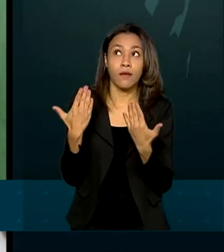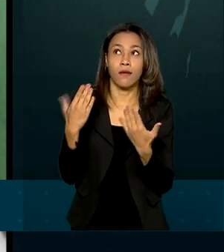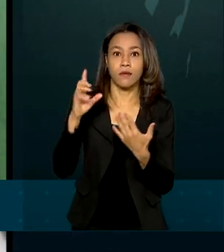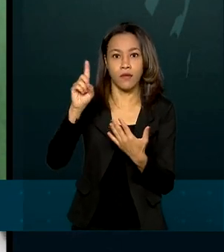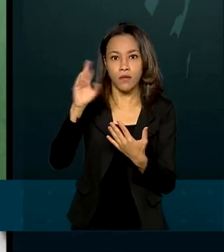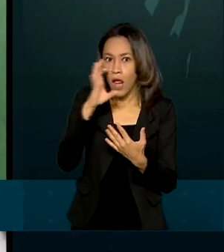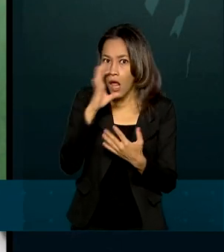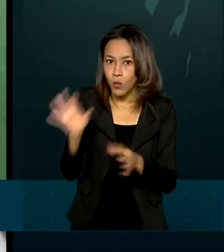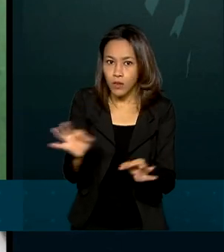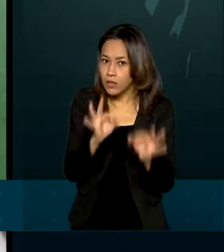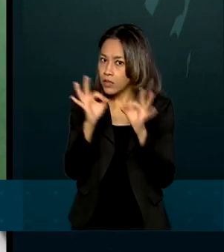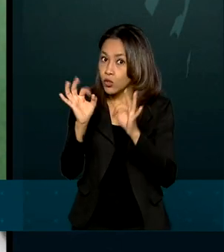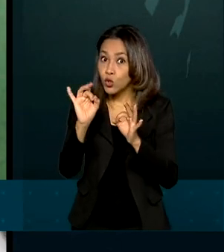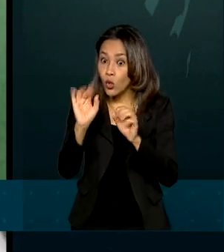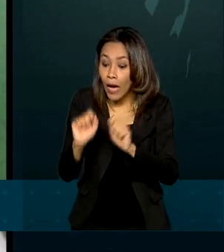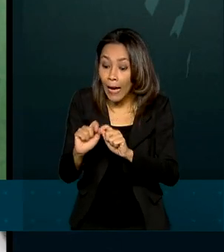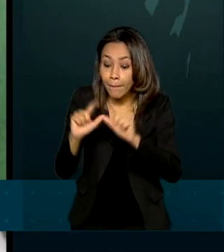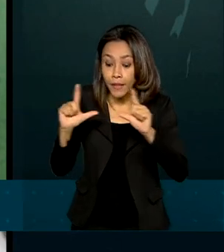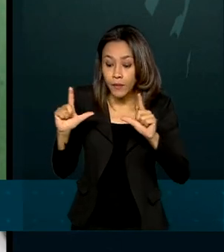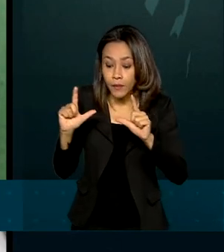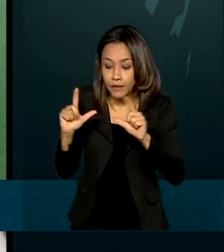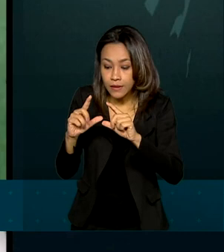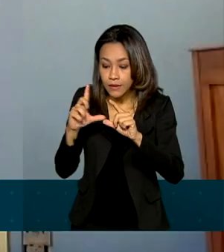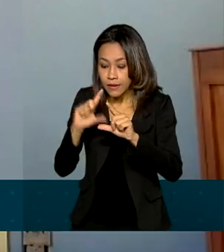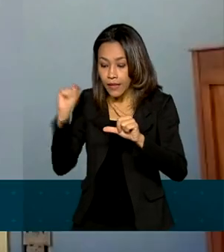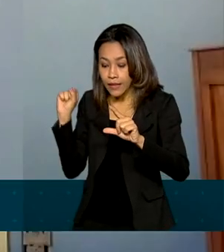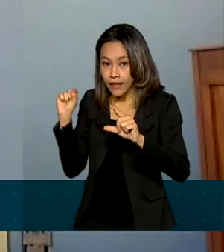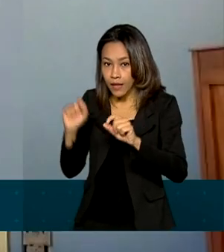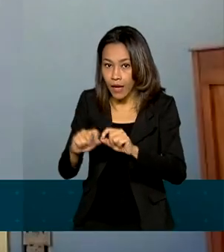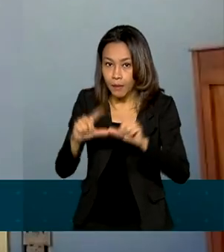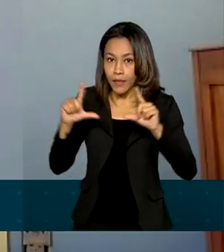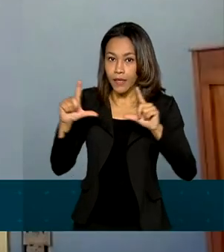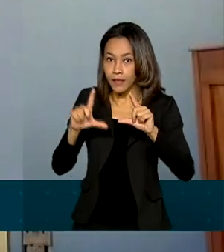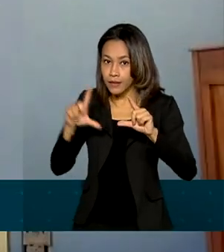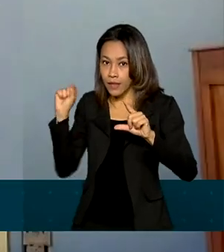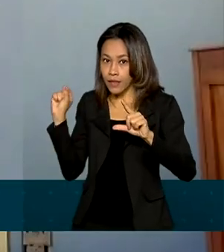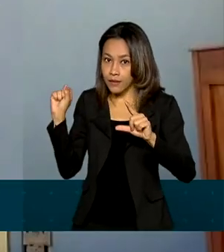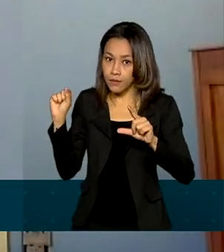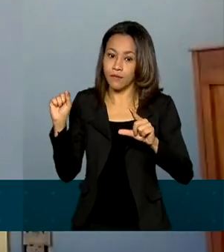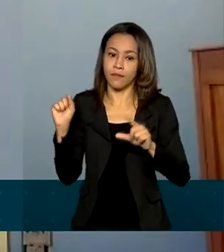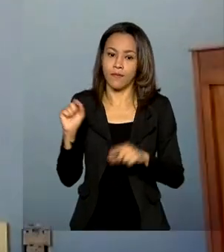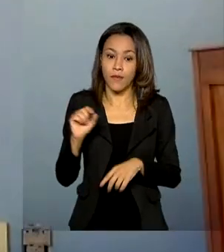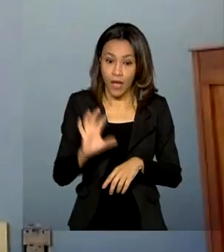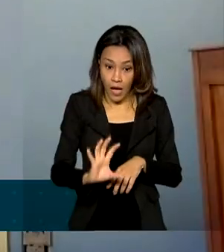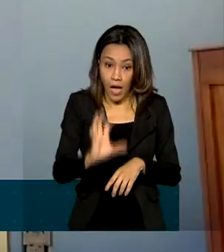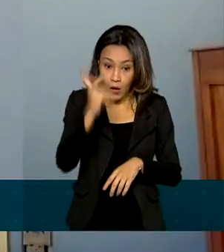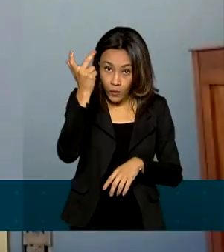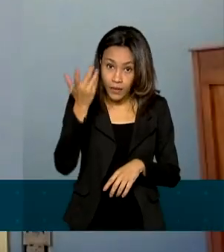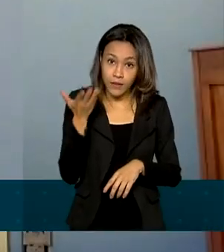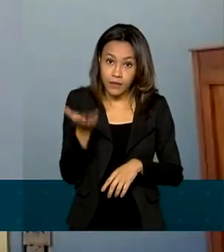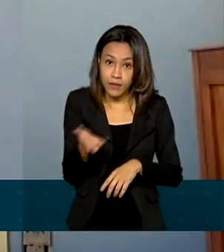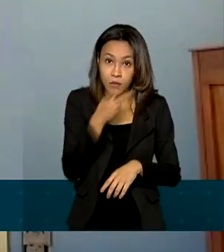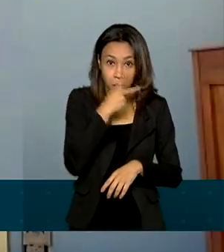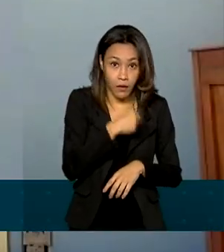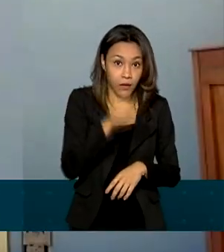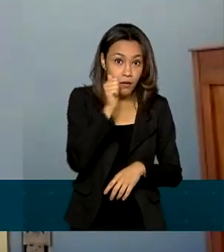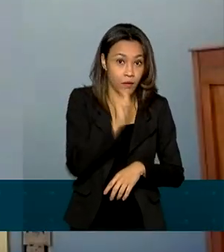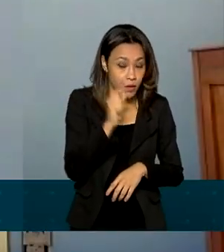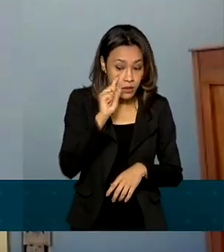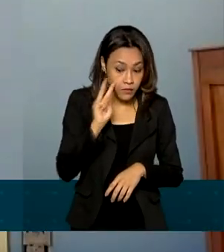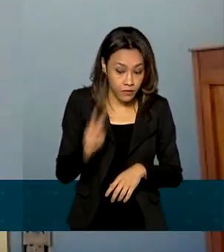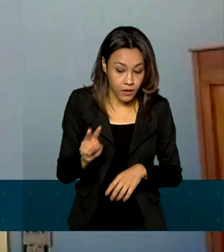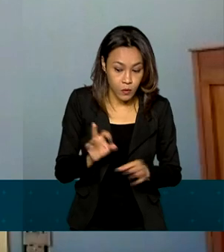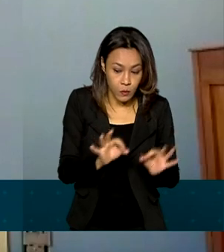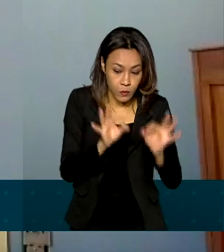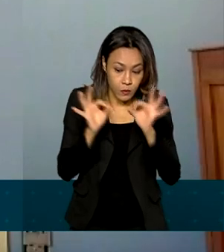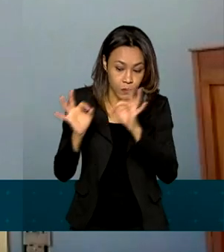não assistiu, ela só abriu e saía, abria e saía. Quando isso acontece, a condução dos pais em relação a isso